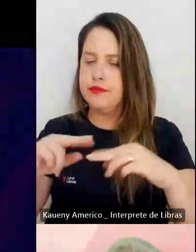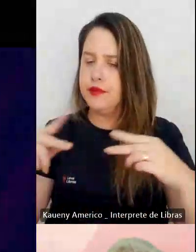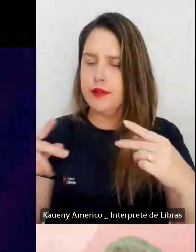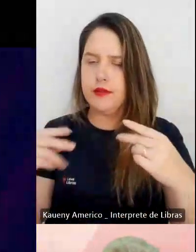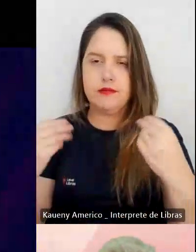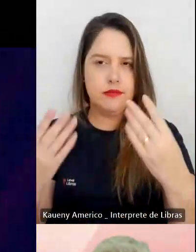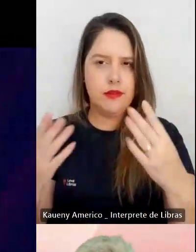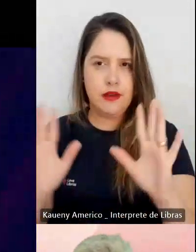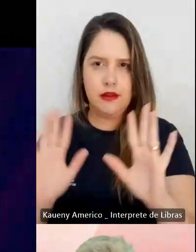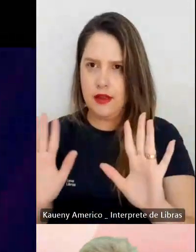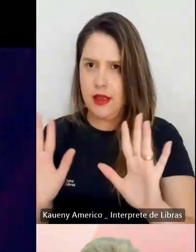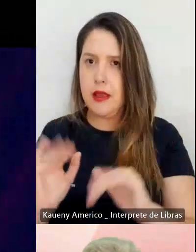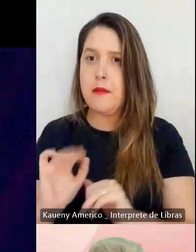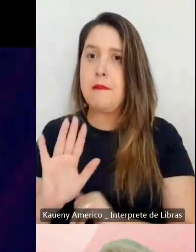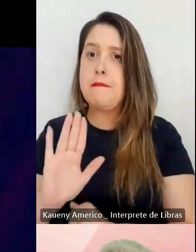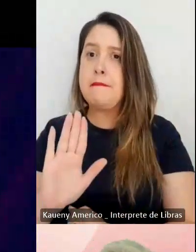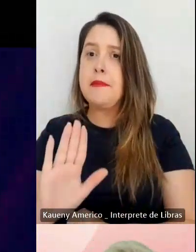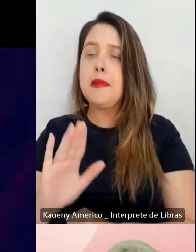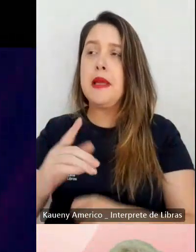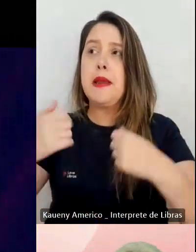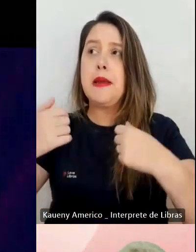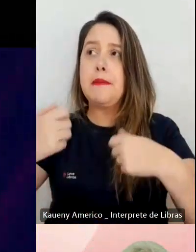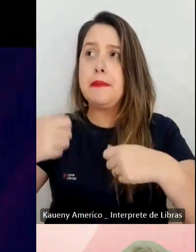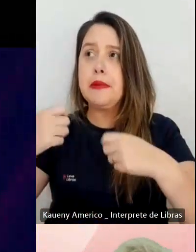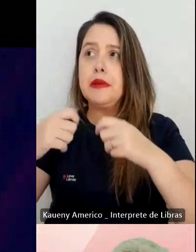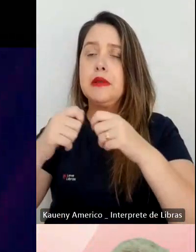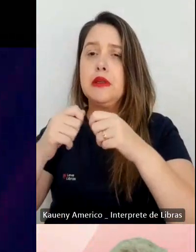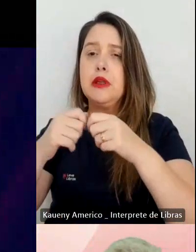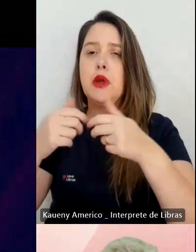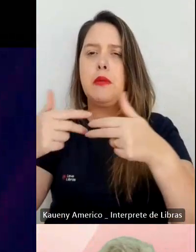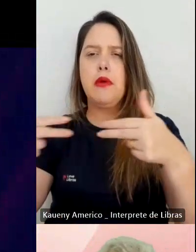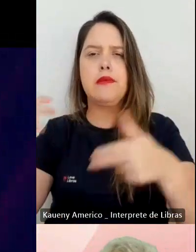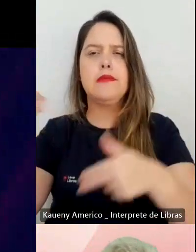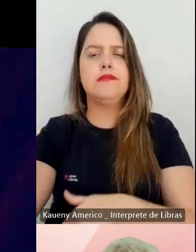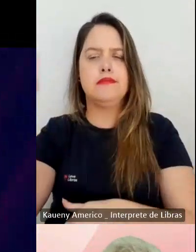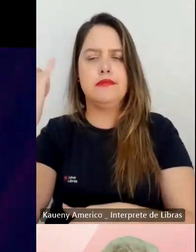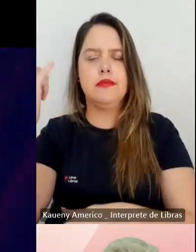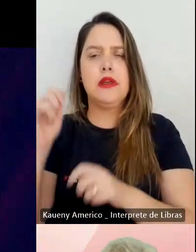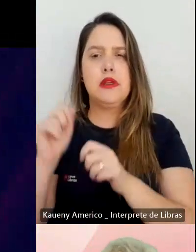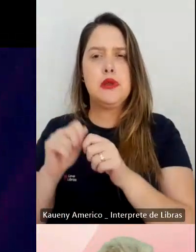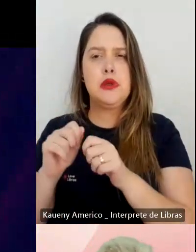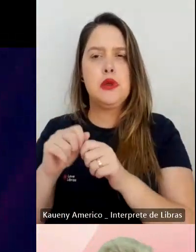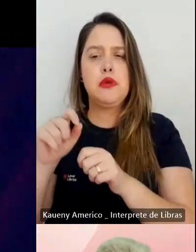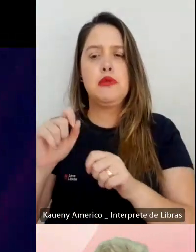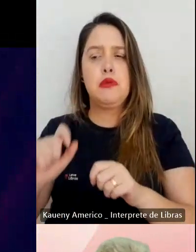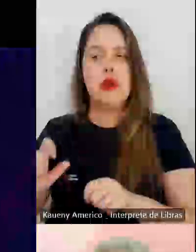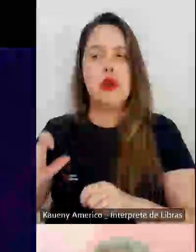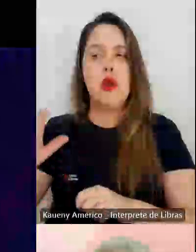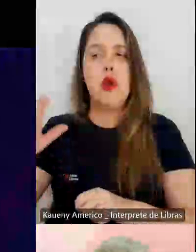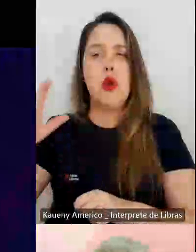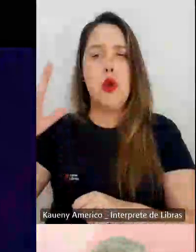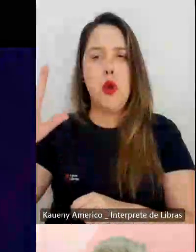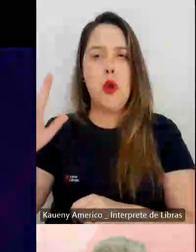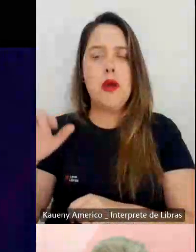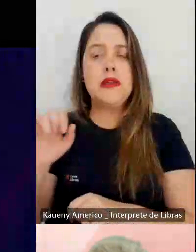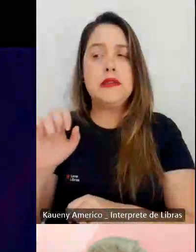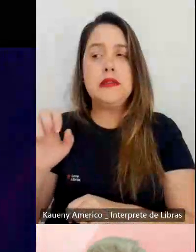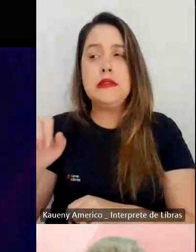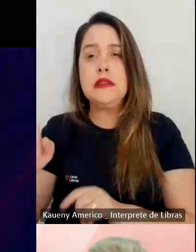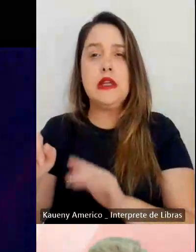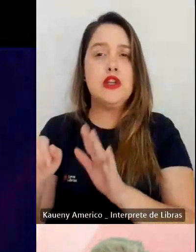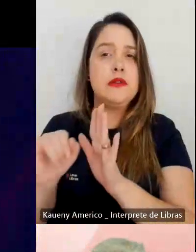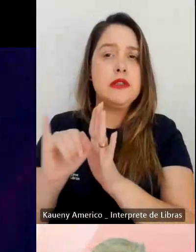mas então eu não preciso fazer. É uma coisa importante de ser feita porque você aumenta a vigilância se você estiver naquela indicação de